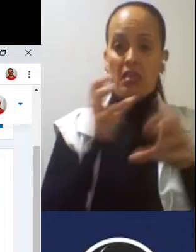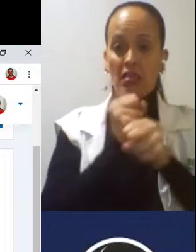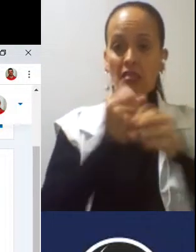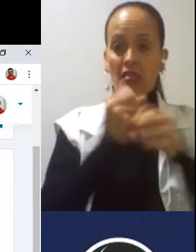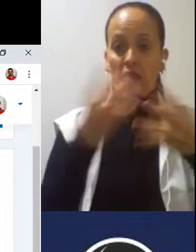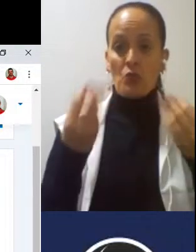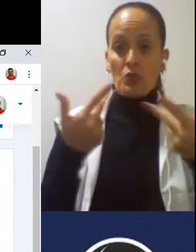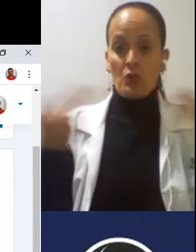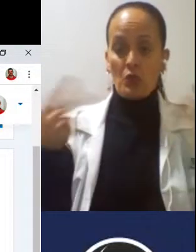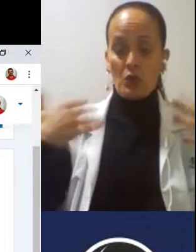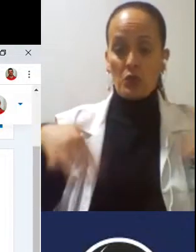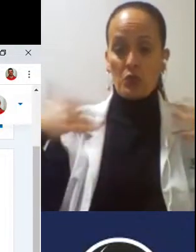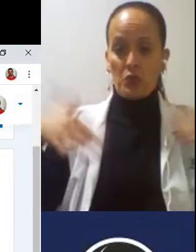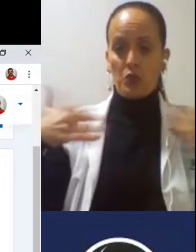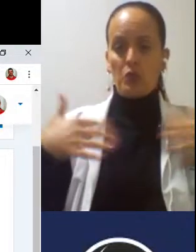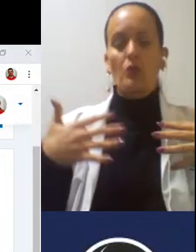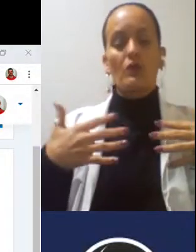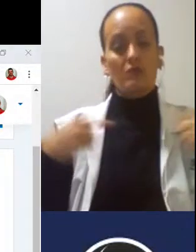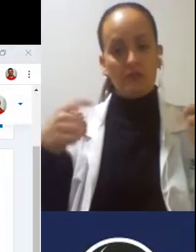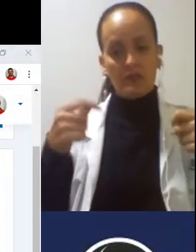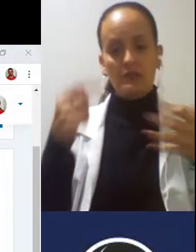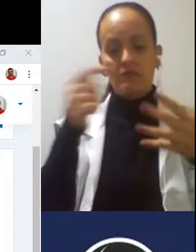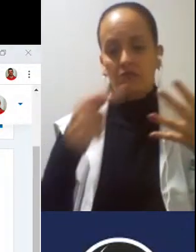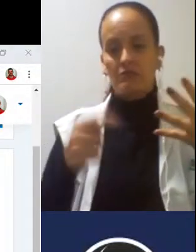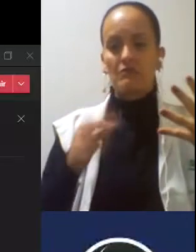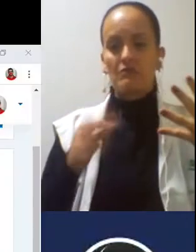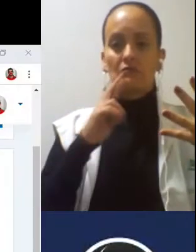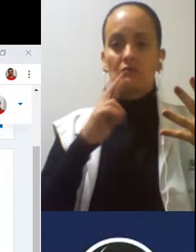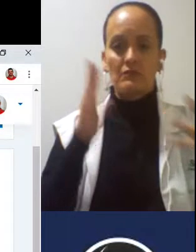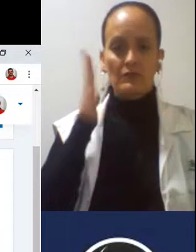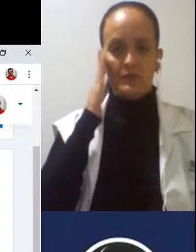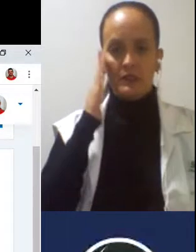3 atividades, entendeu? Eu estava só com dúvida